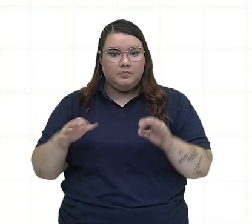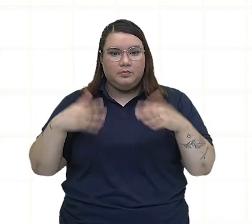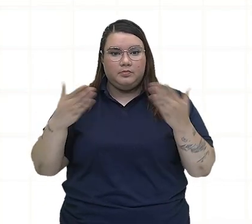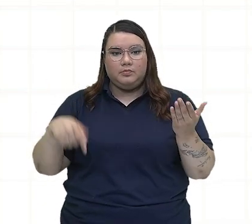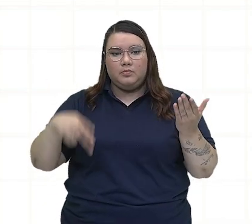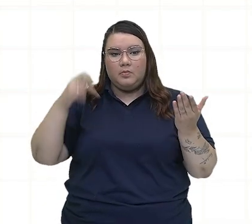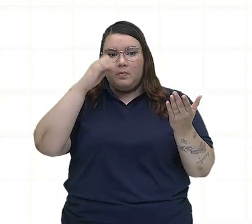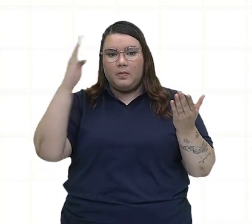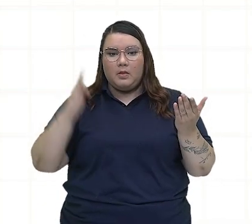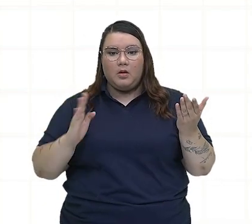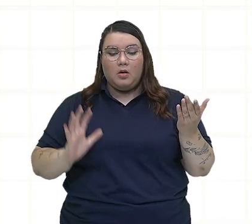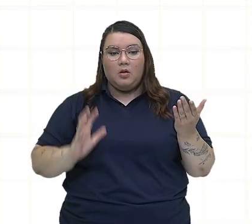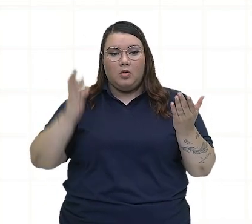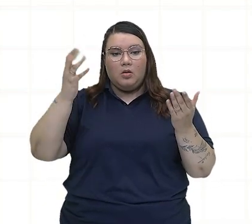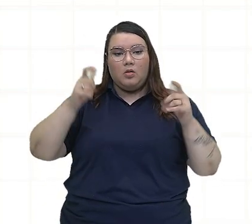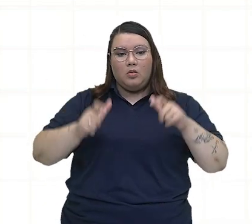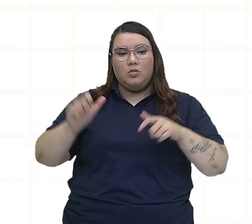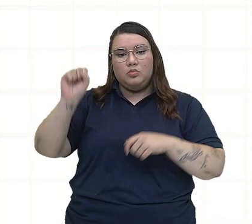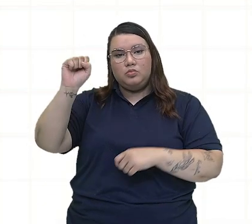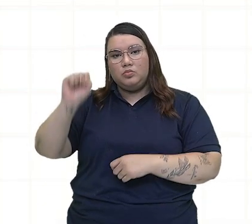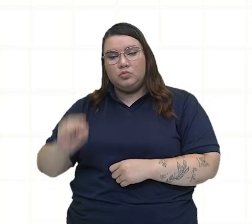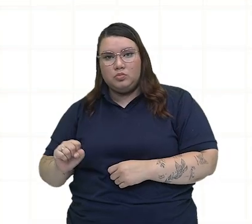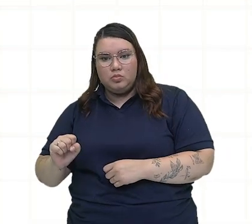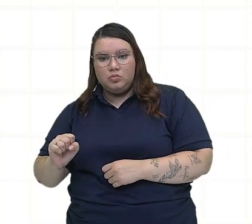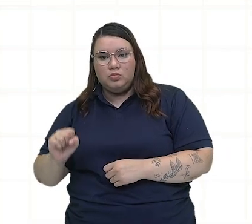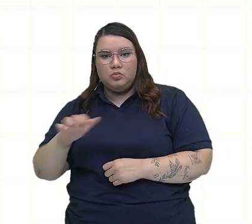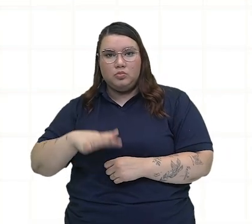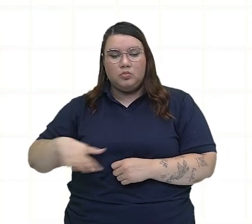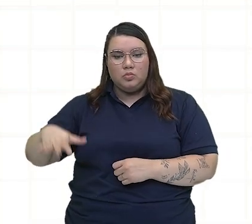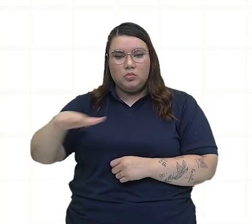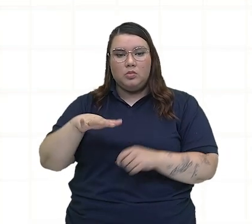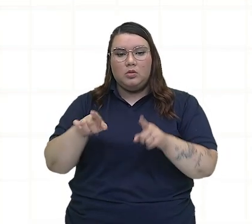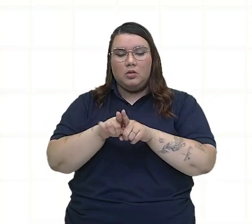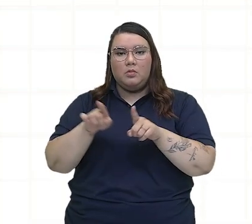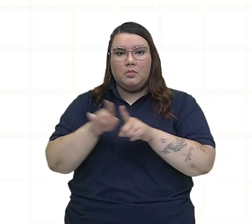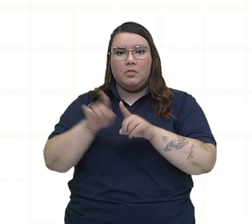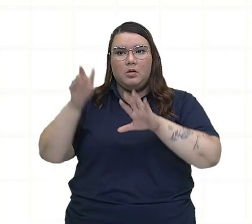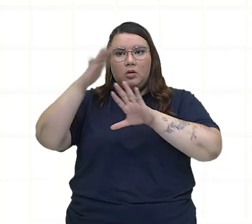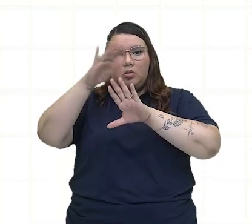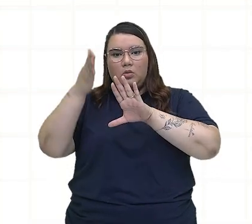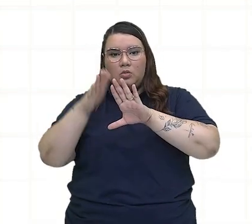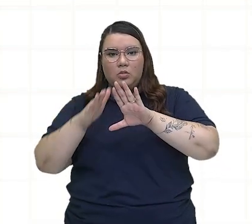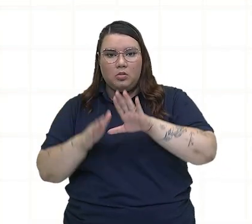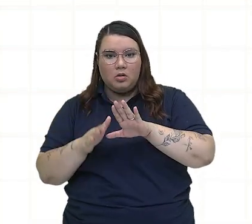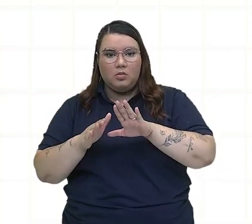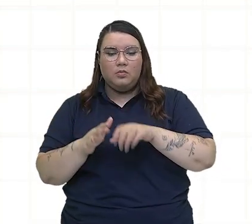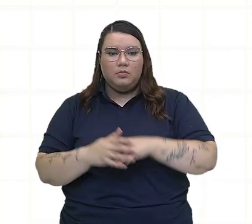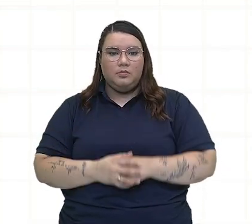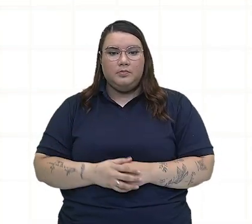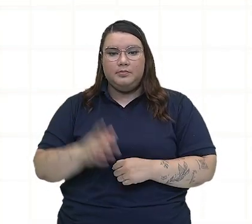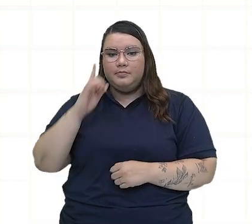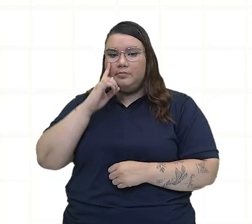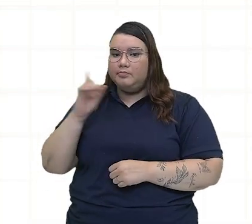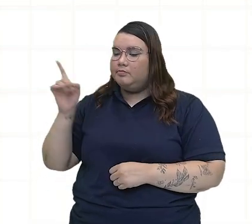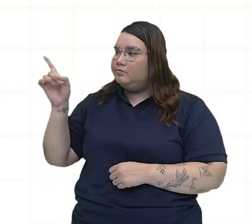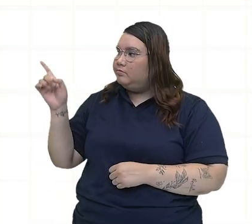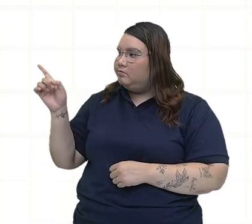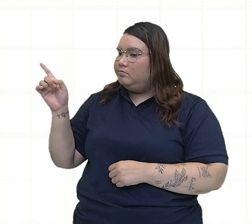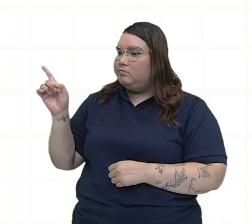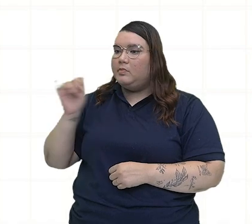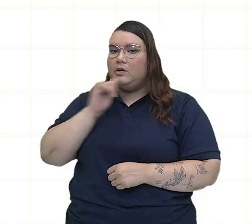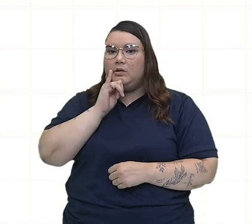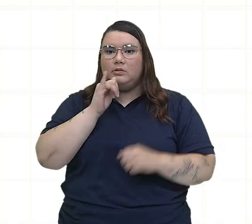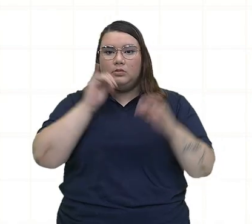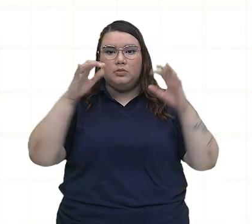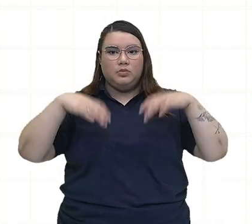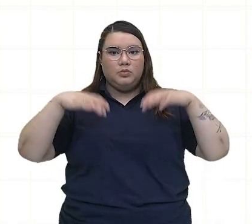no Brasil, isso ocorre especialmente nas áreas do litoral, da região do sul e sudeste. Aqui temos o exemplo dessa